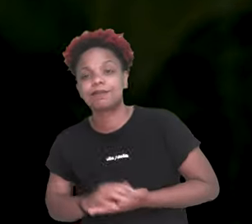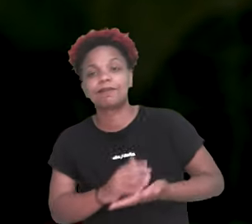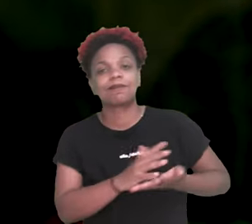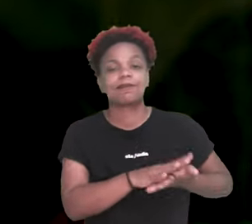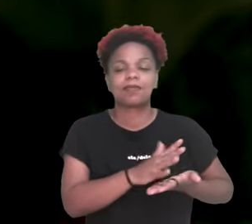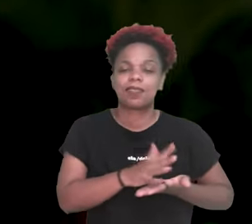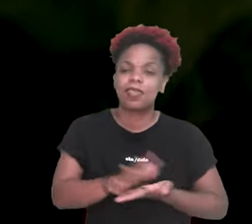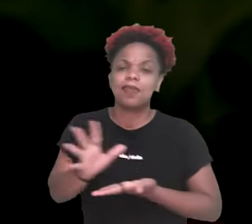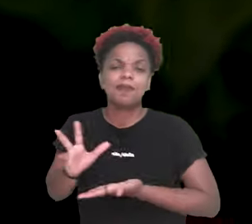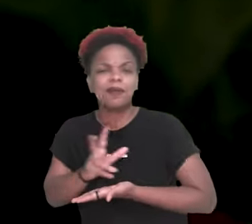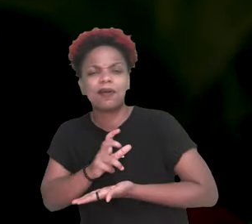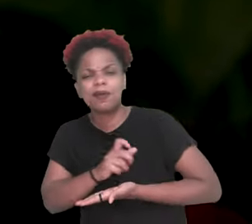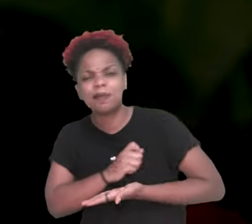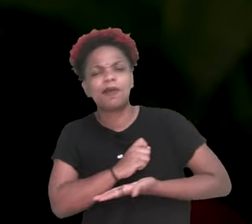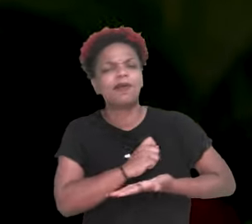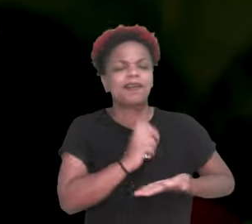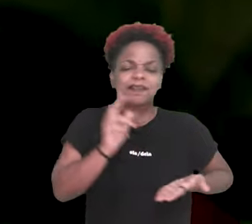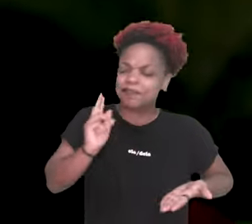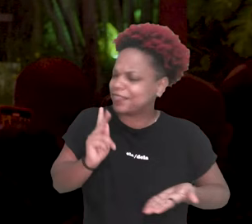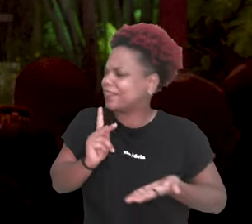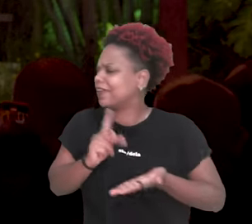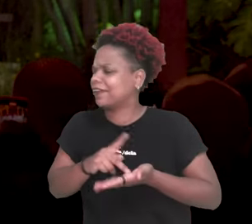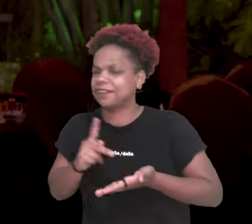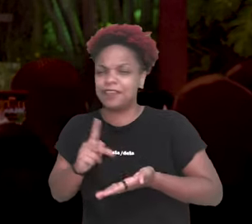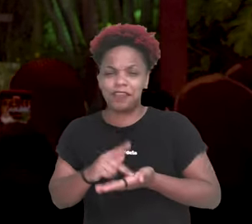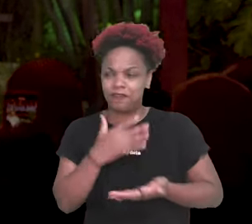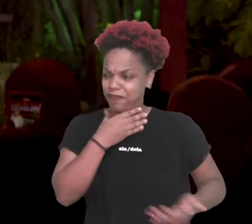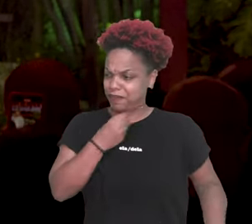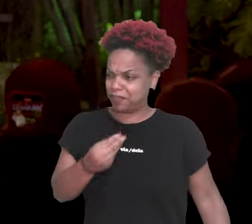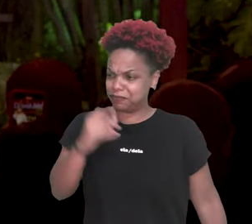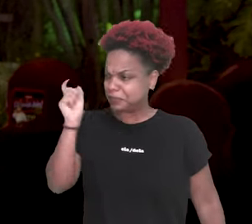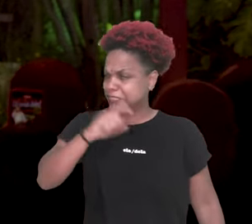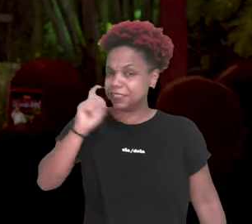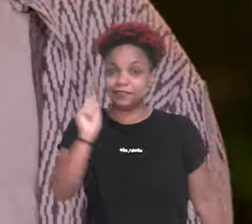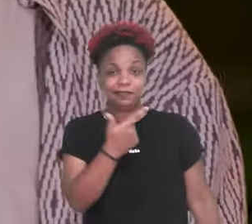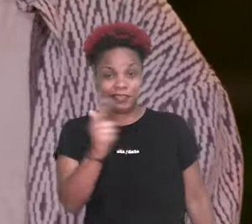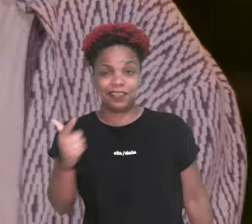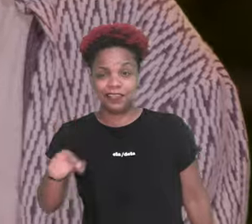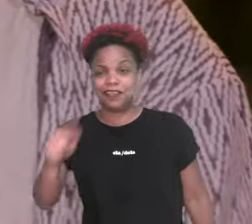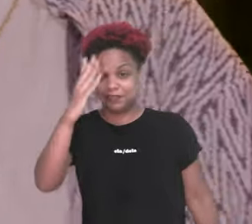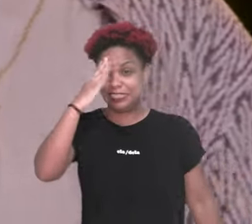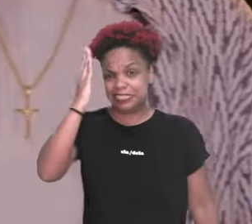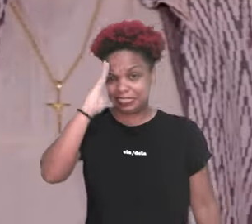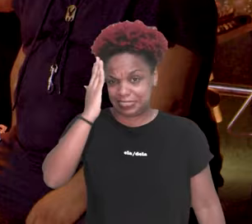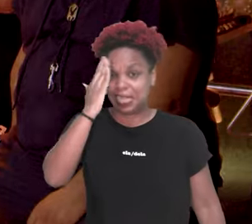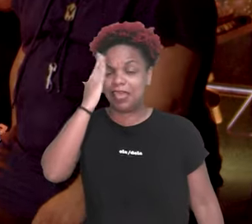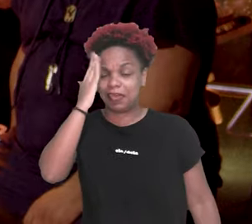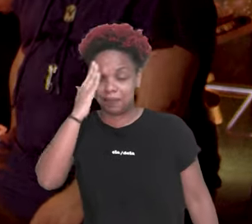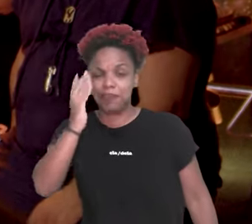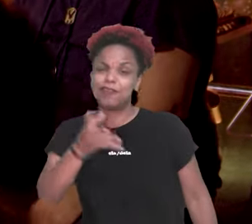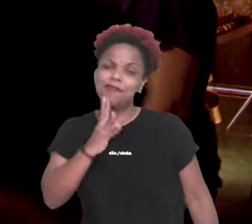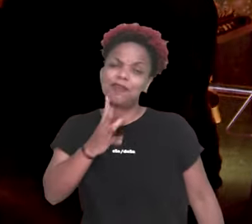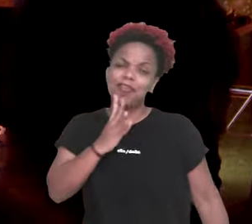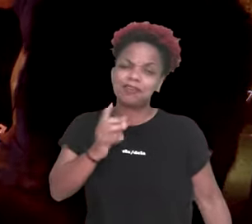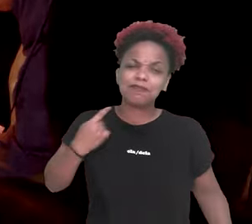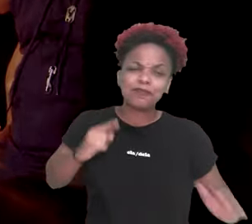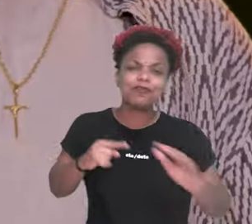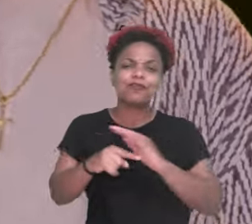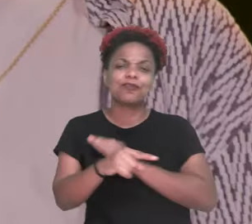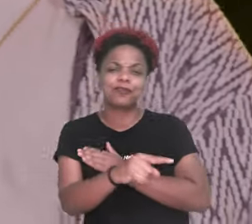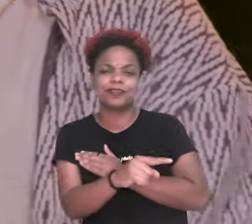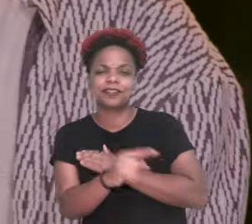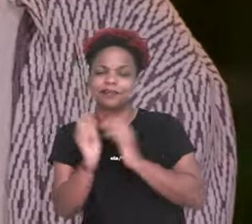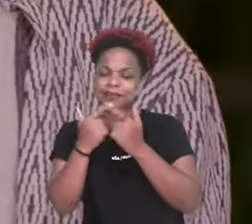Meu amor é de verdade, não tem falsidade, você sabe bem. Pra apagar